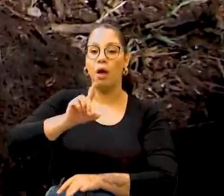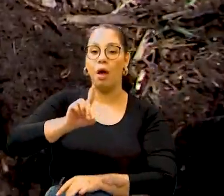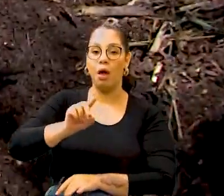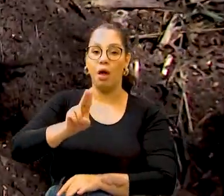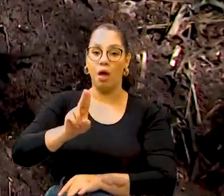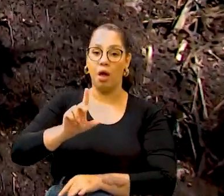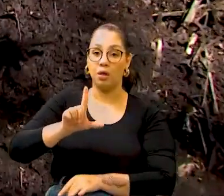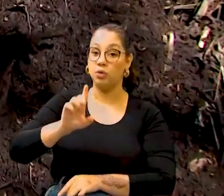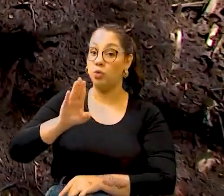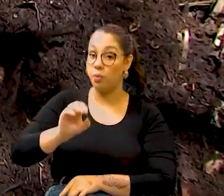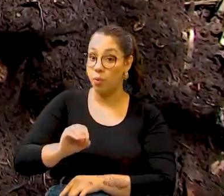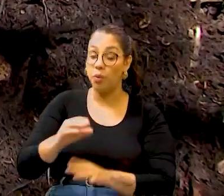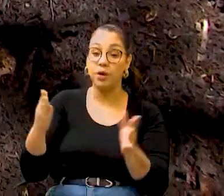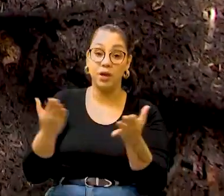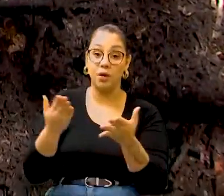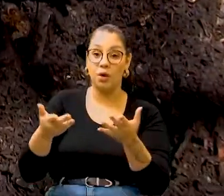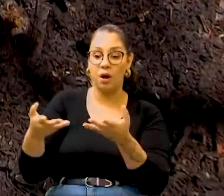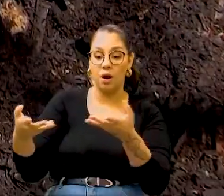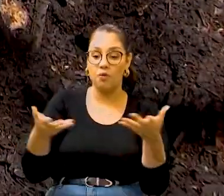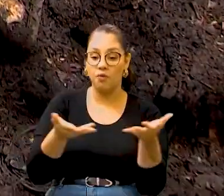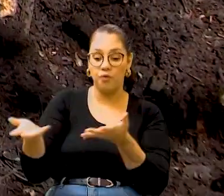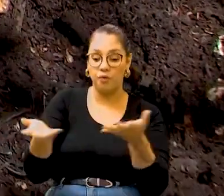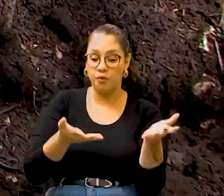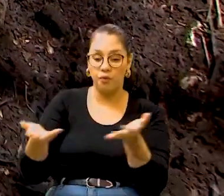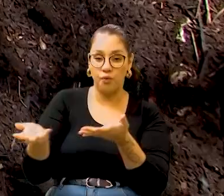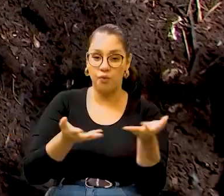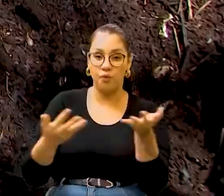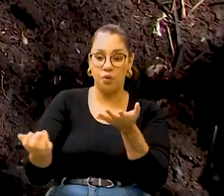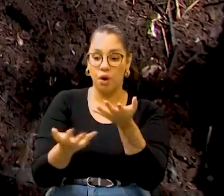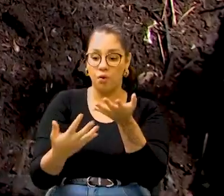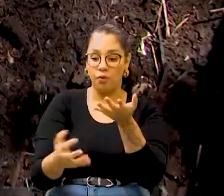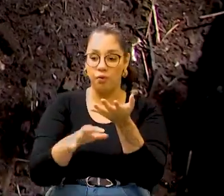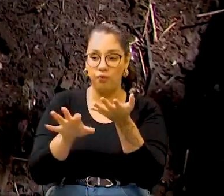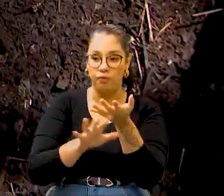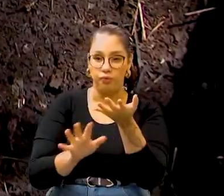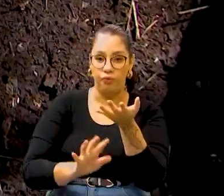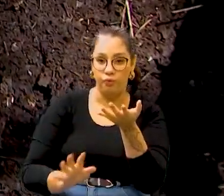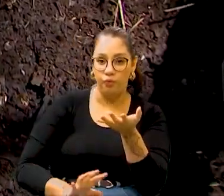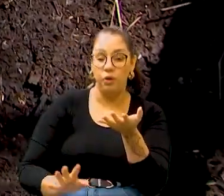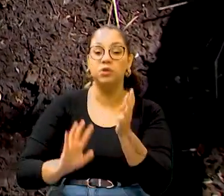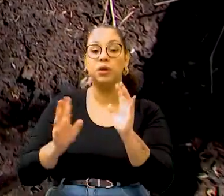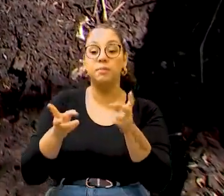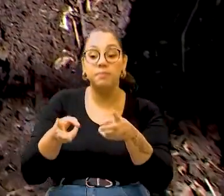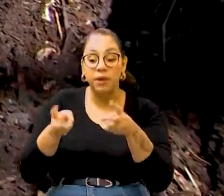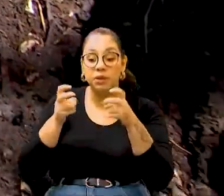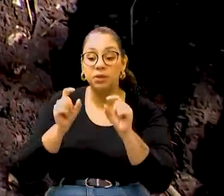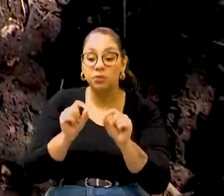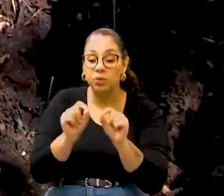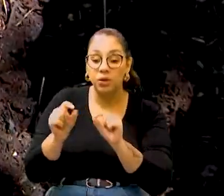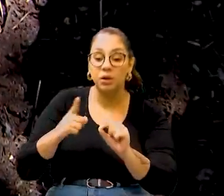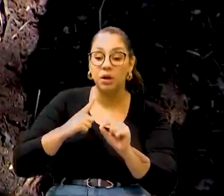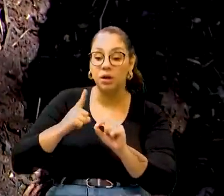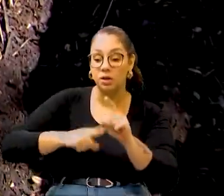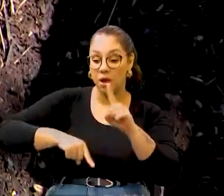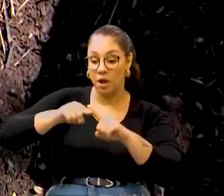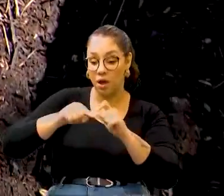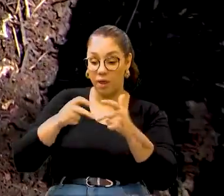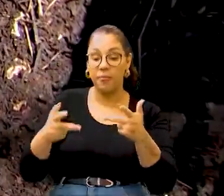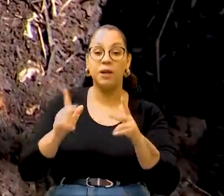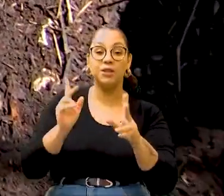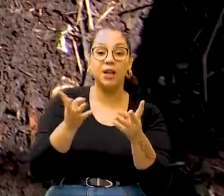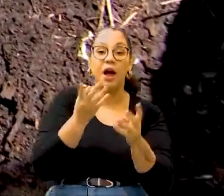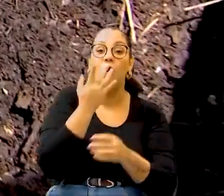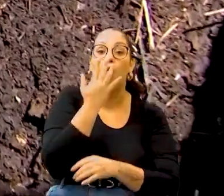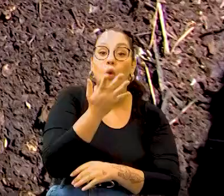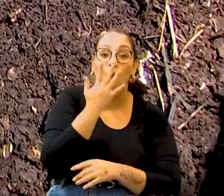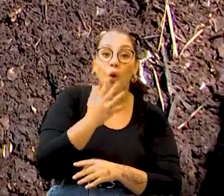ele já virou adubo e aqui ele parte agora para um processo de peneiragem para ser utilizado. Se você prestar bastante atenção,